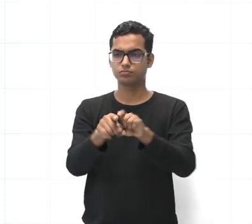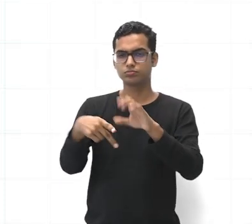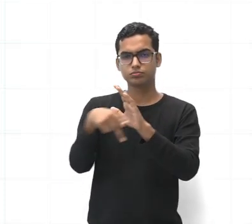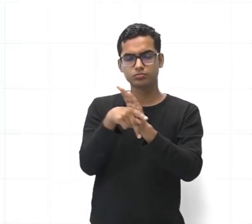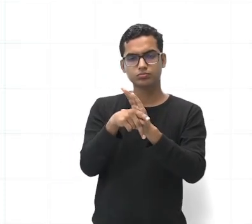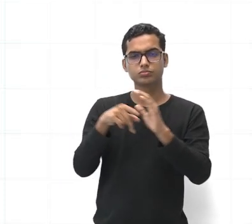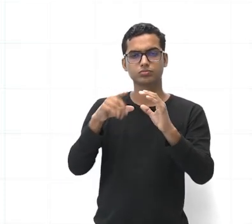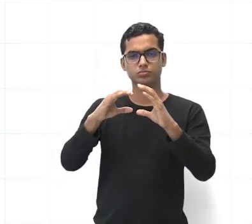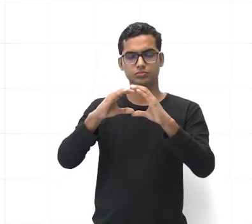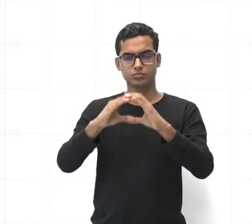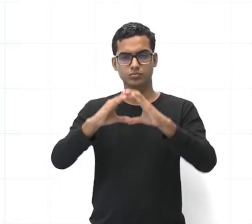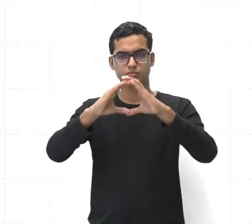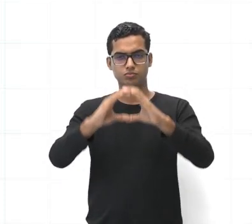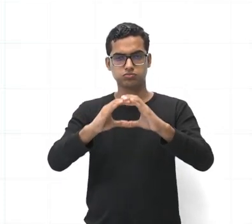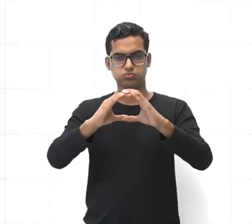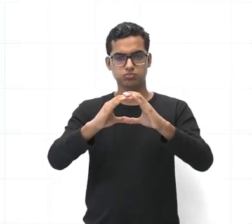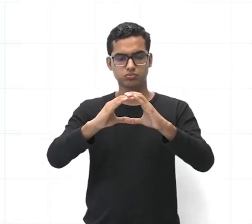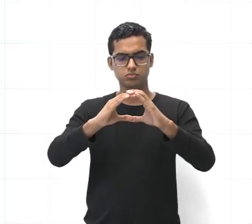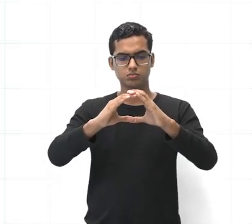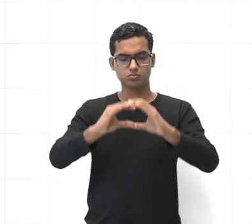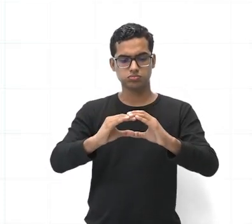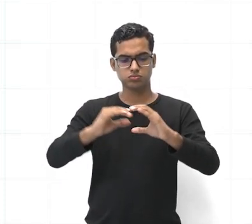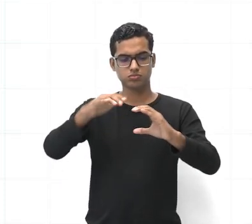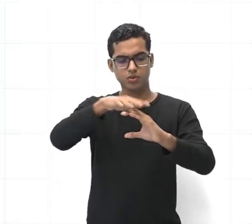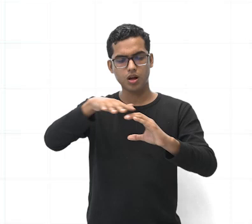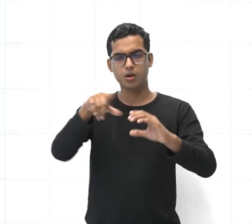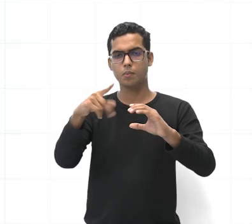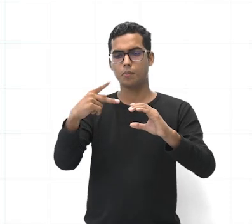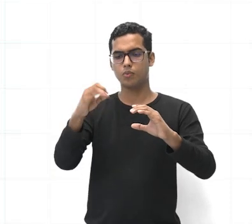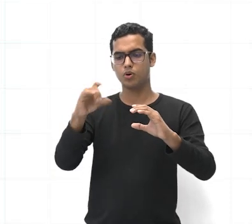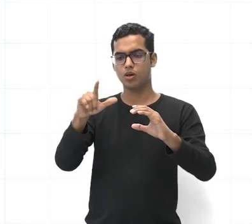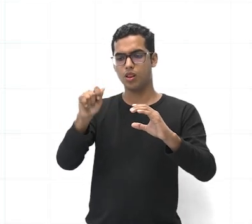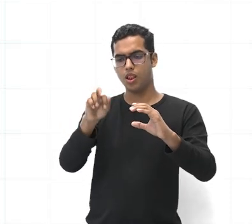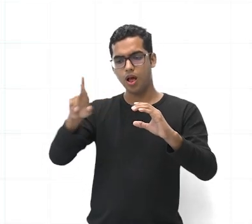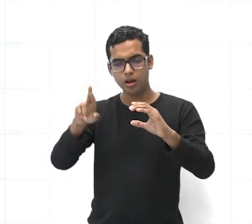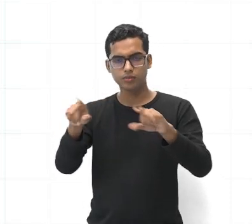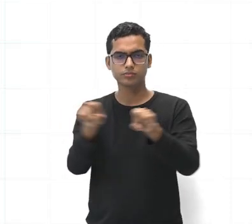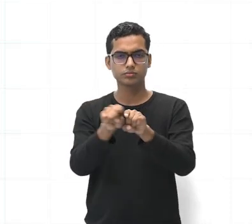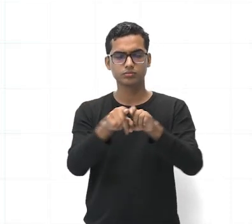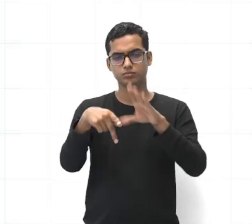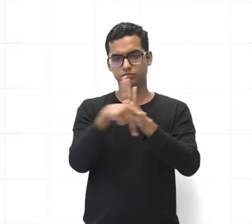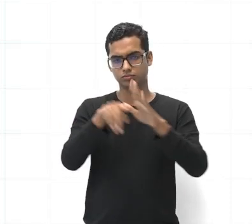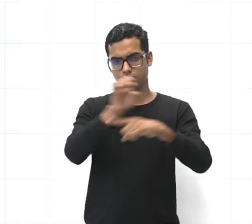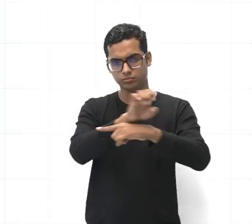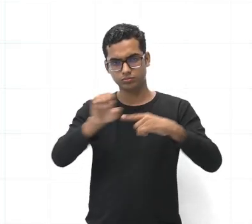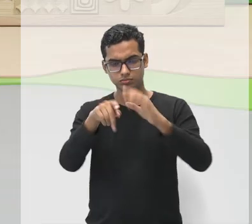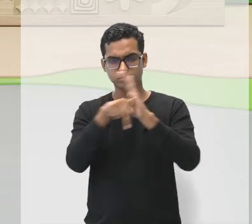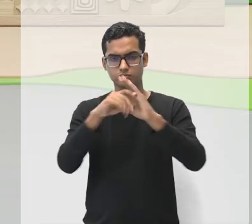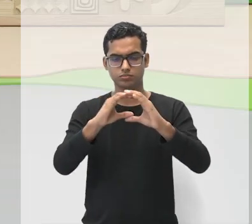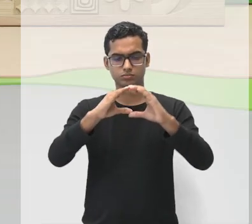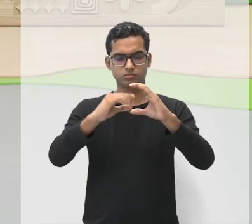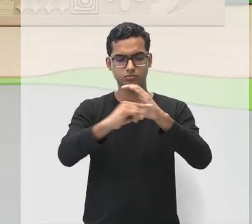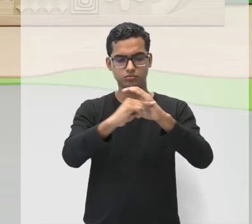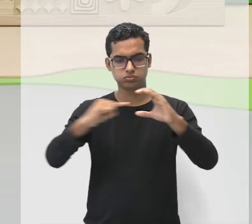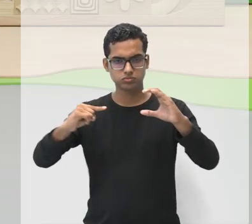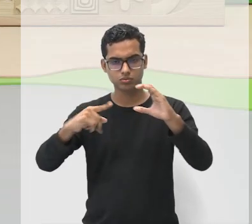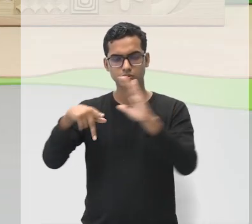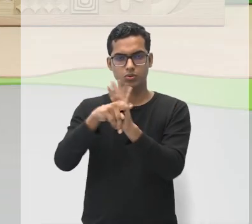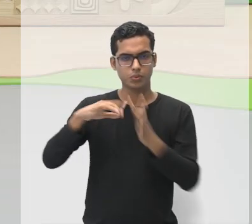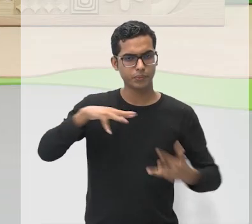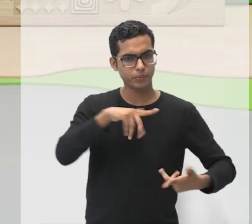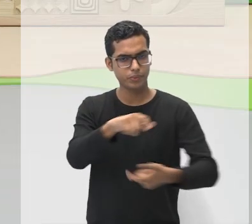raios polar e equatorial do nosso planeta. Outras evidências do formato